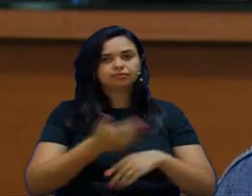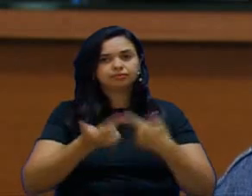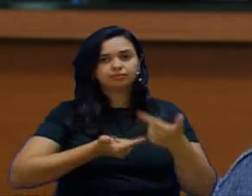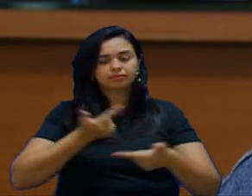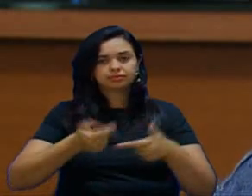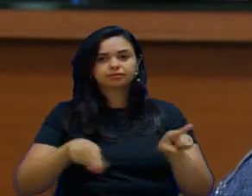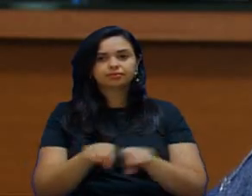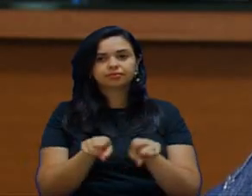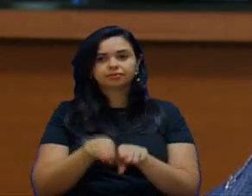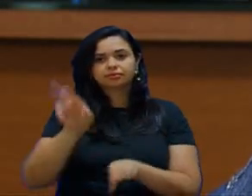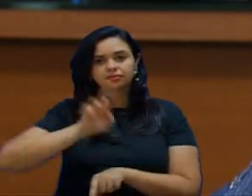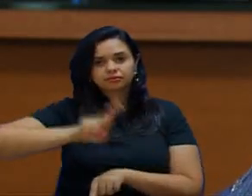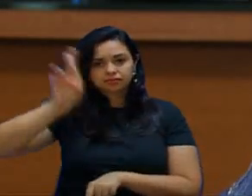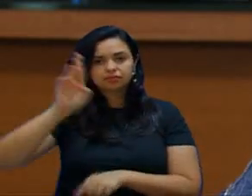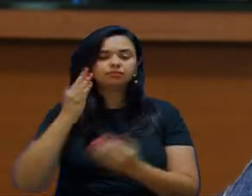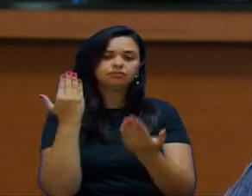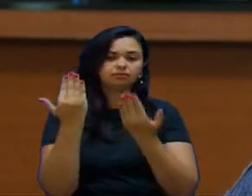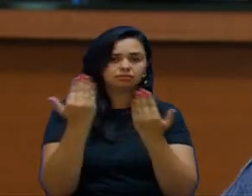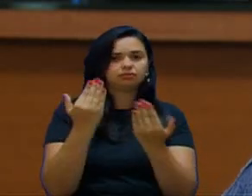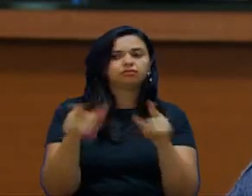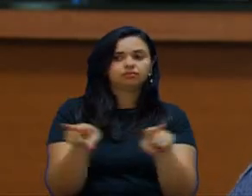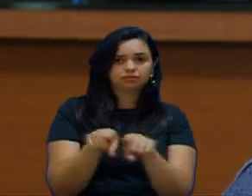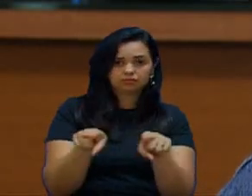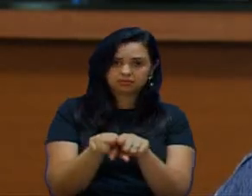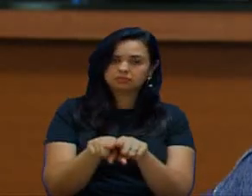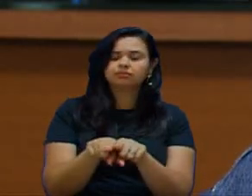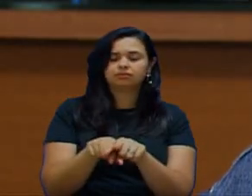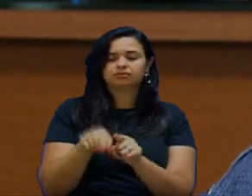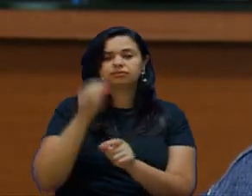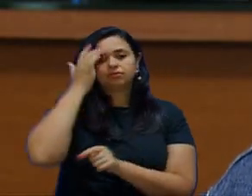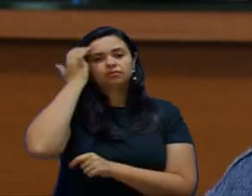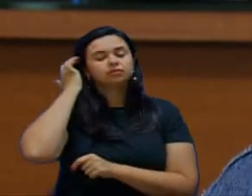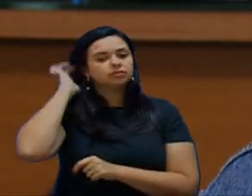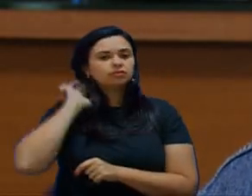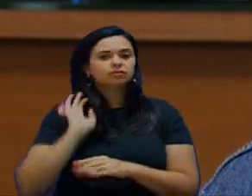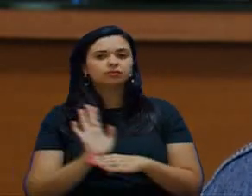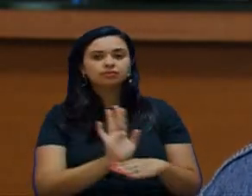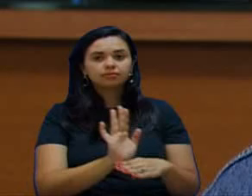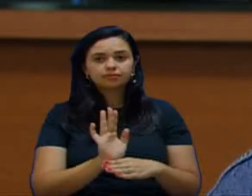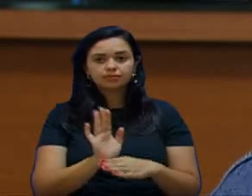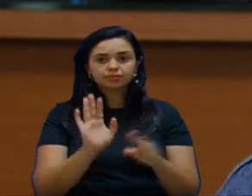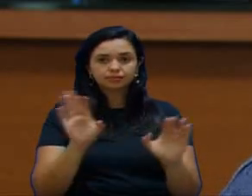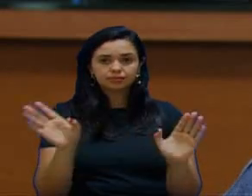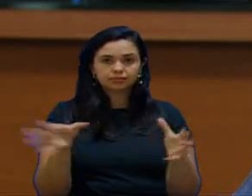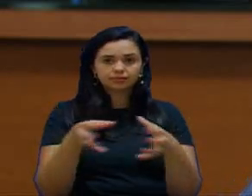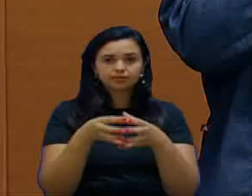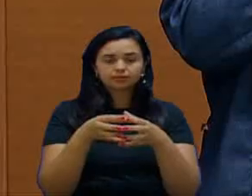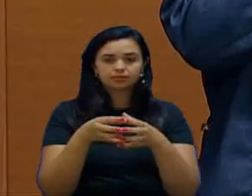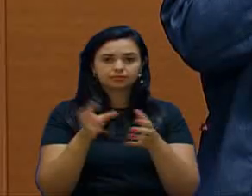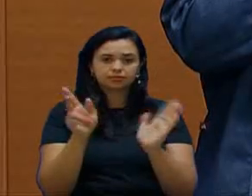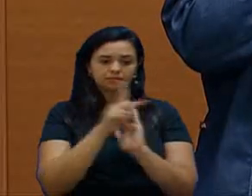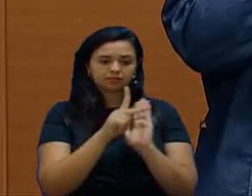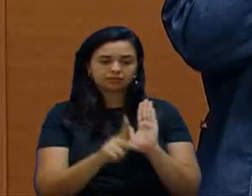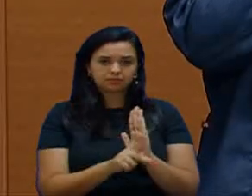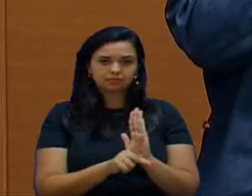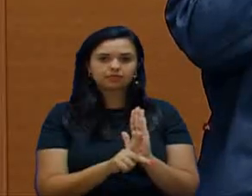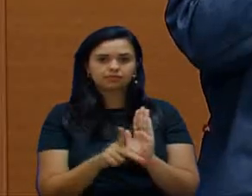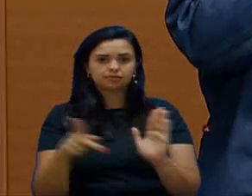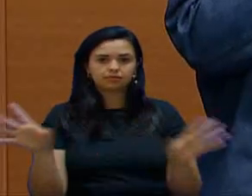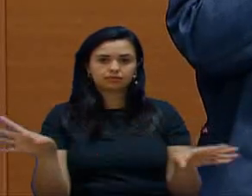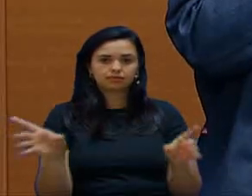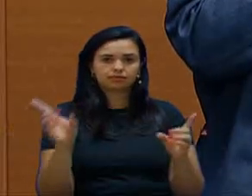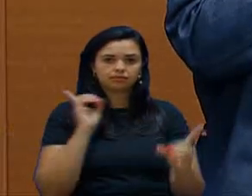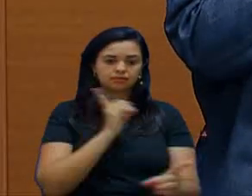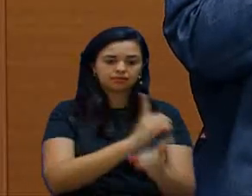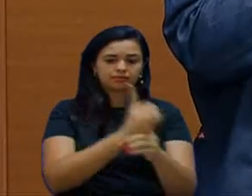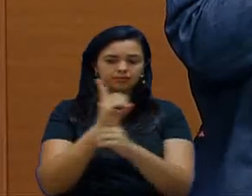diretora, né? Ela também é neuropsicopedagoga, ela faz esse atendimento com um grupo que a gente tem um projeto que chama Projeto Encontro. E